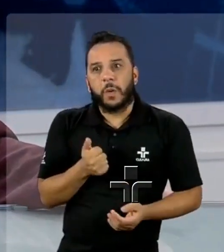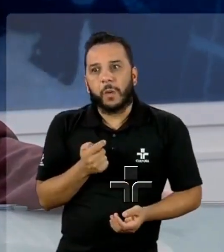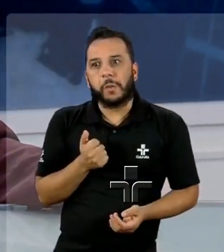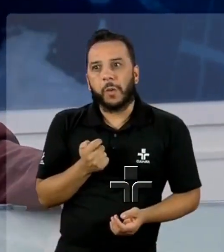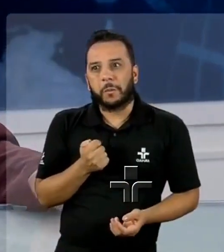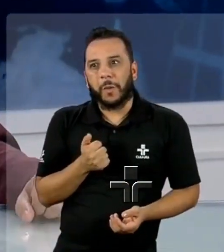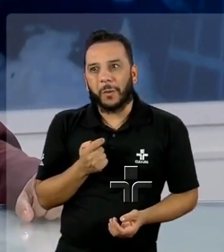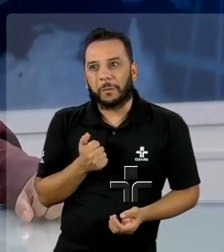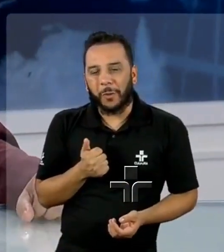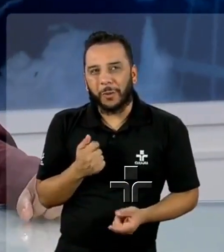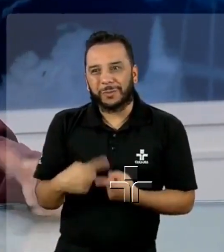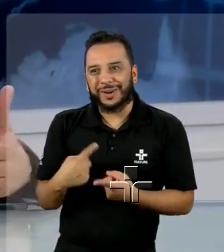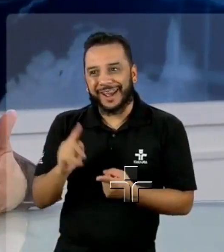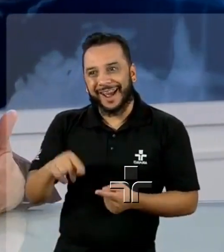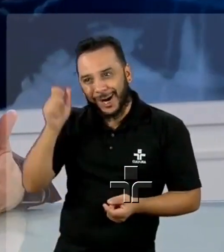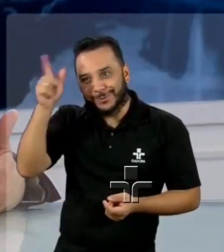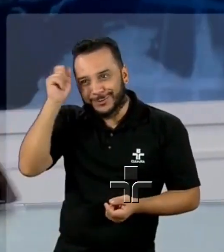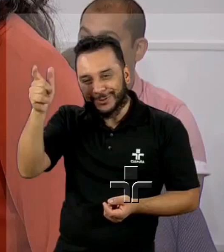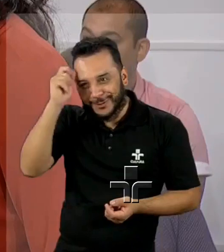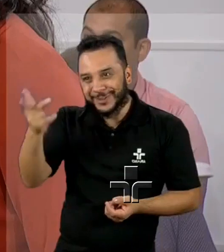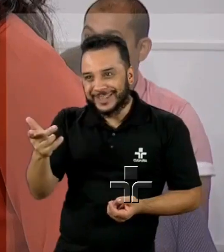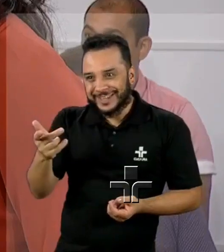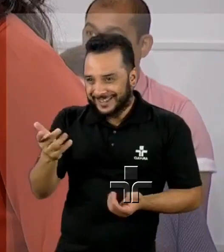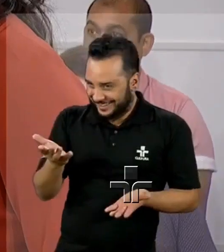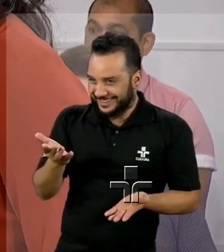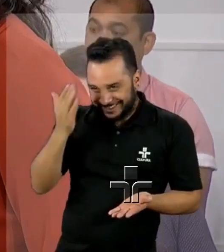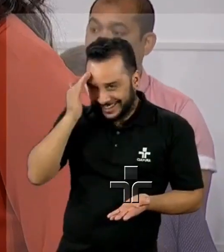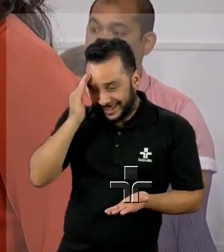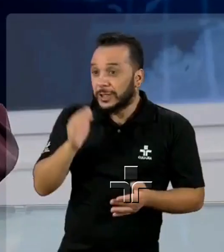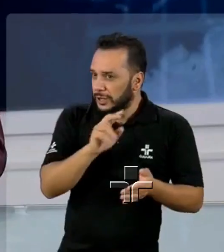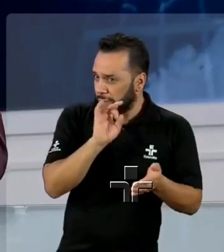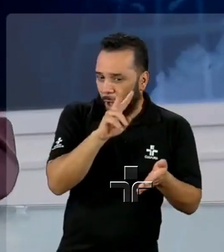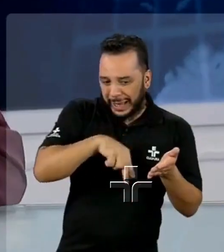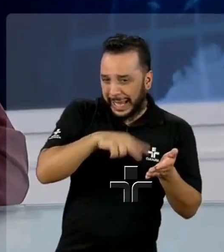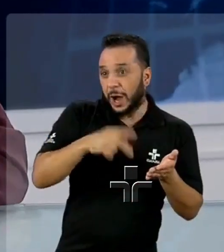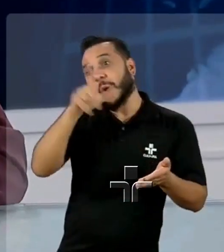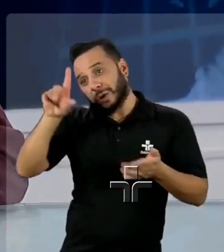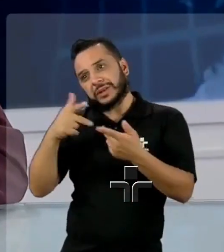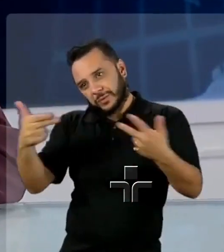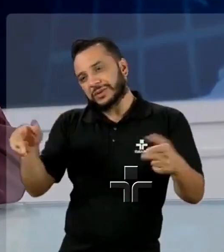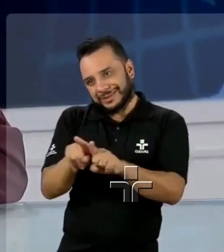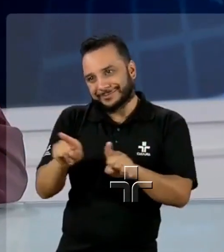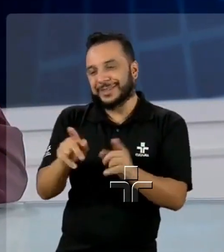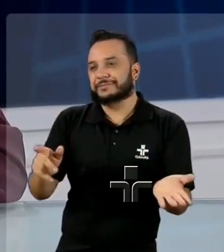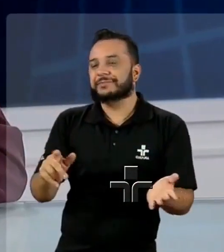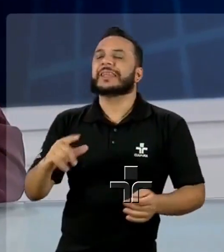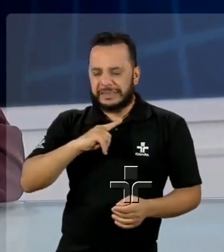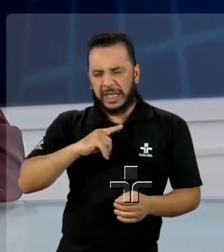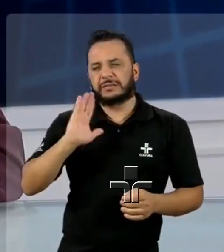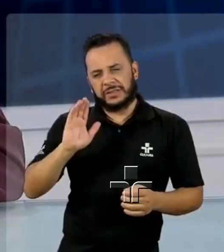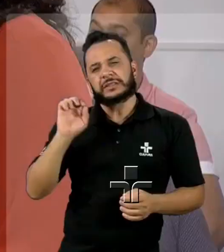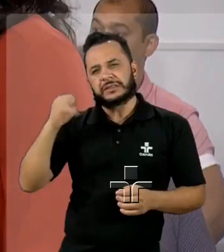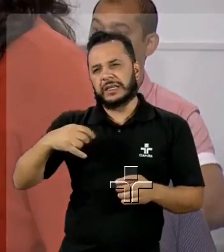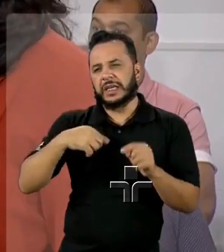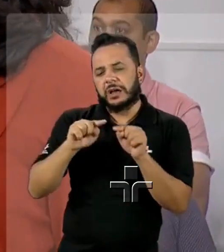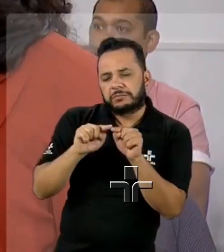só ler, né? Mas... houve um crescimento segundo as entidades que representam editoras e livrarias do consumo, sim. Ou